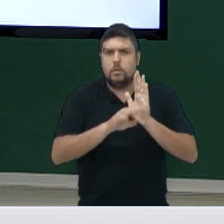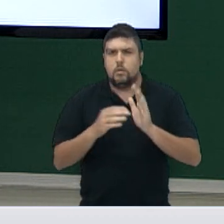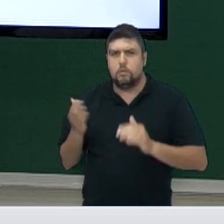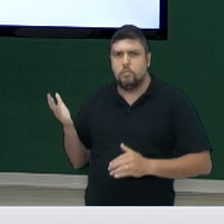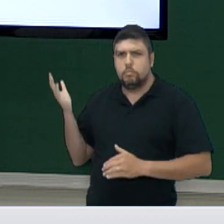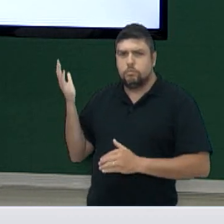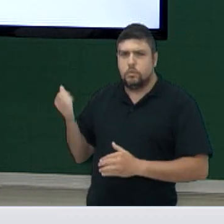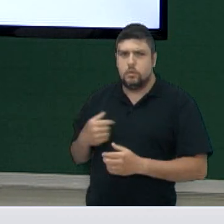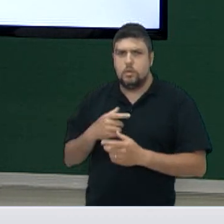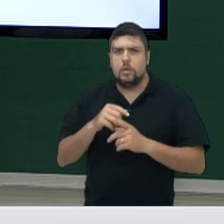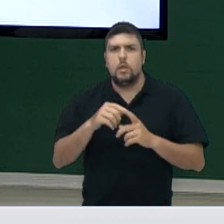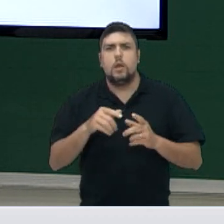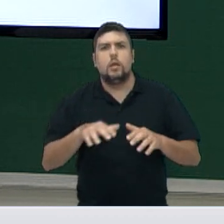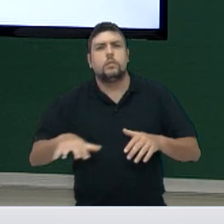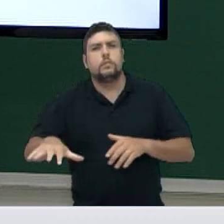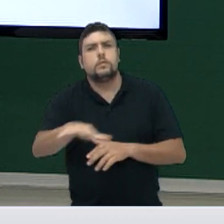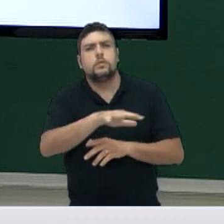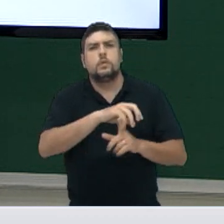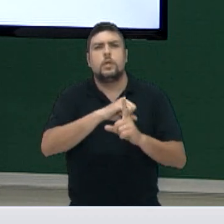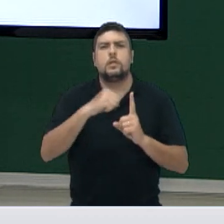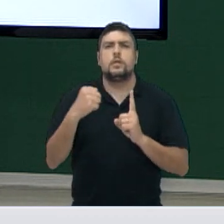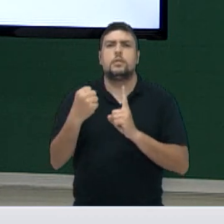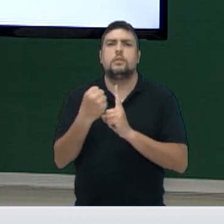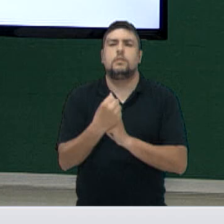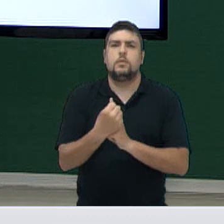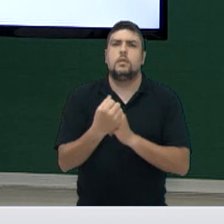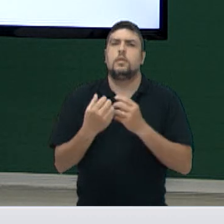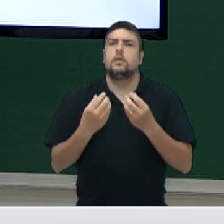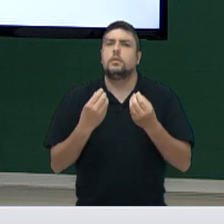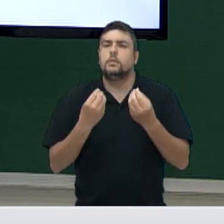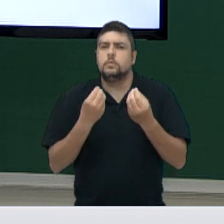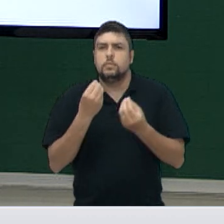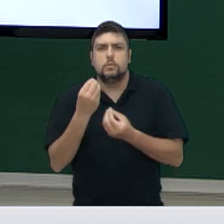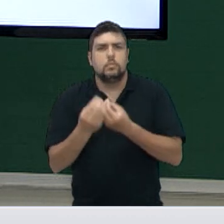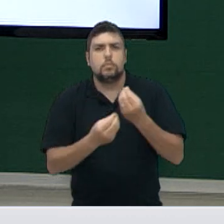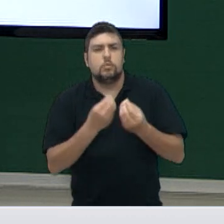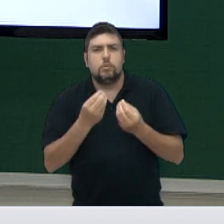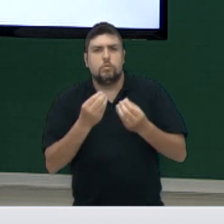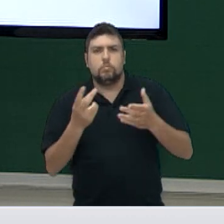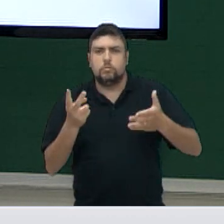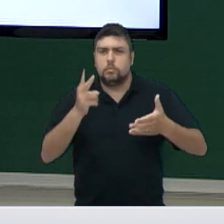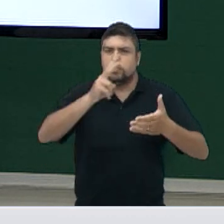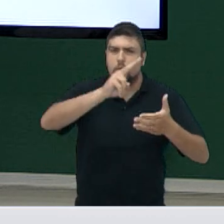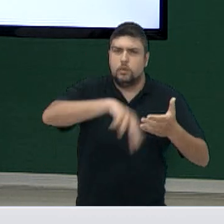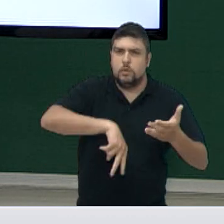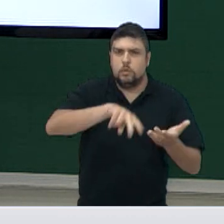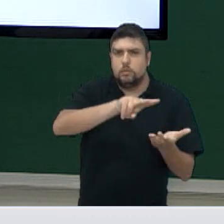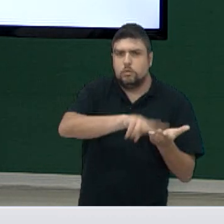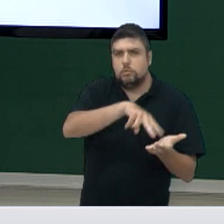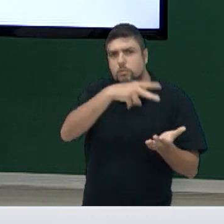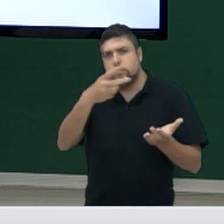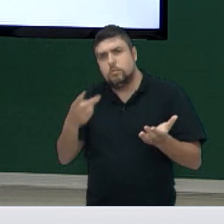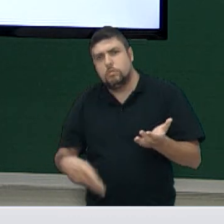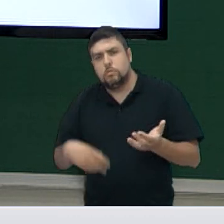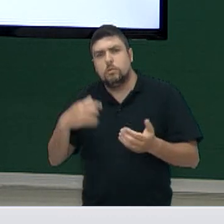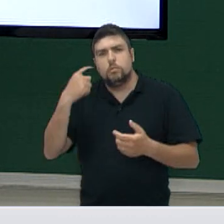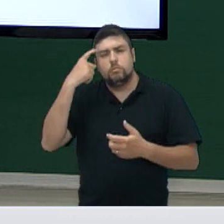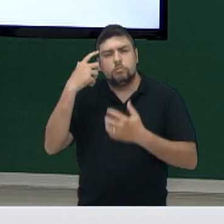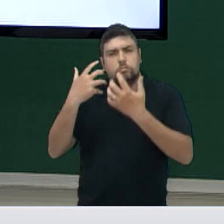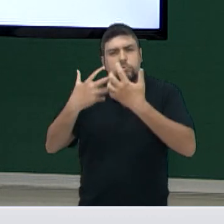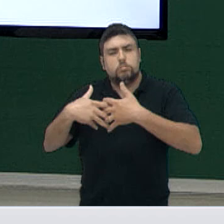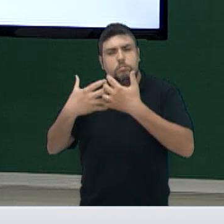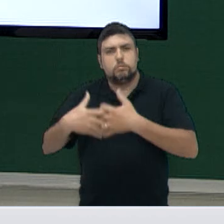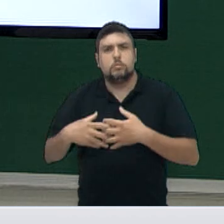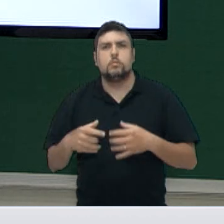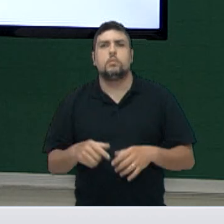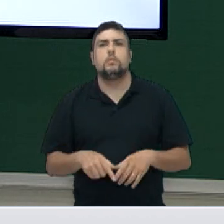na sociedade e o que é que cada um deles traz para nós interpretarmos. Vamos expandir o nosso vocabulário,